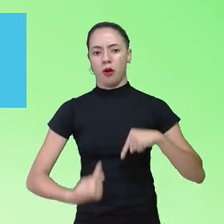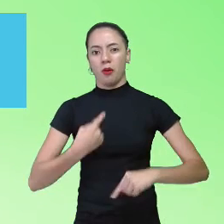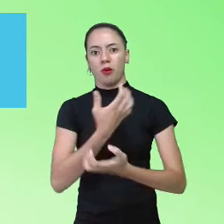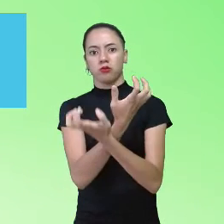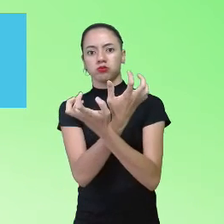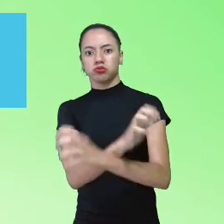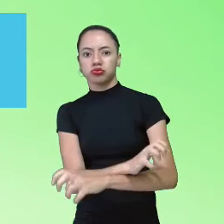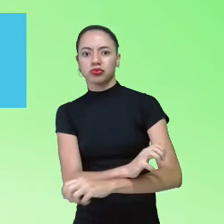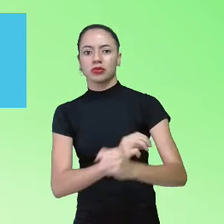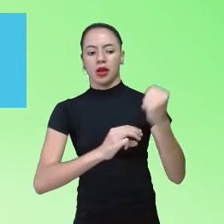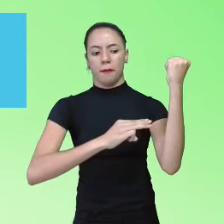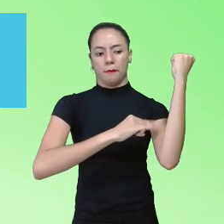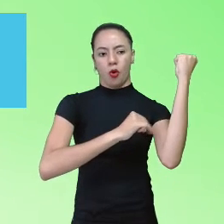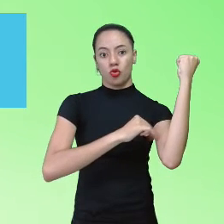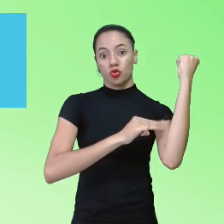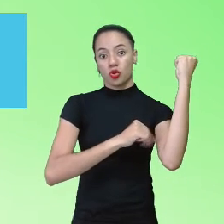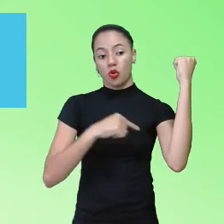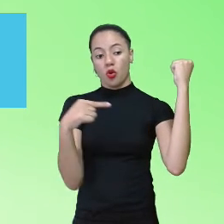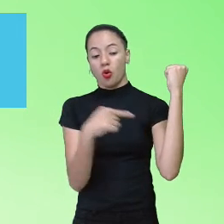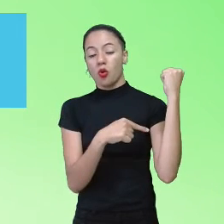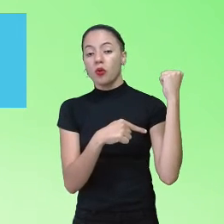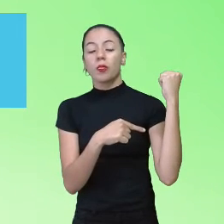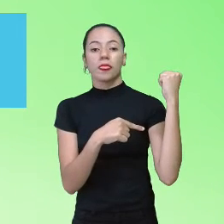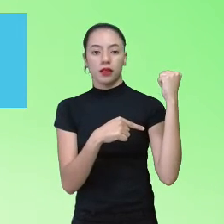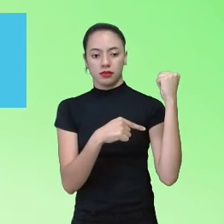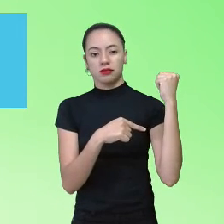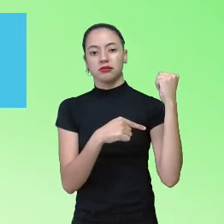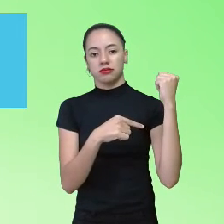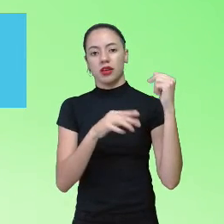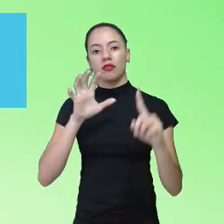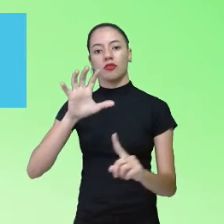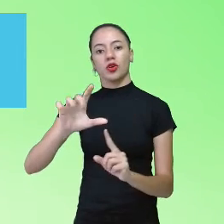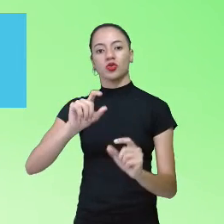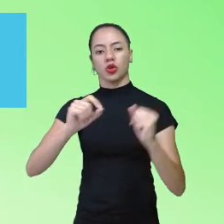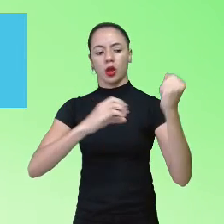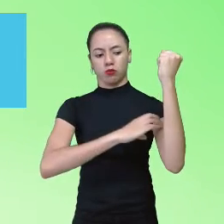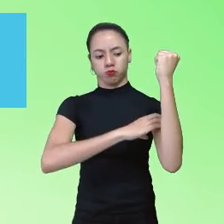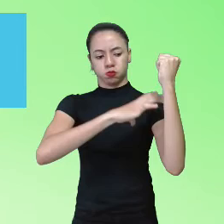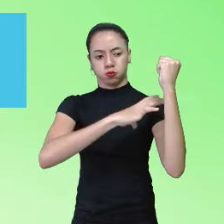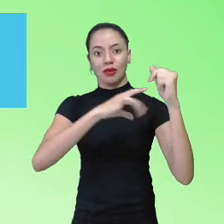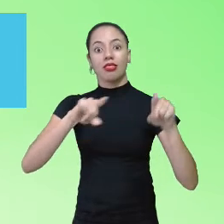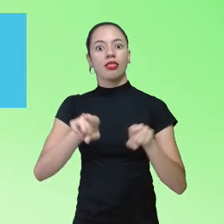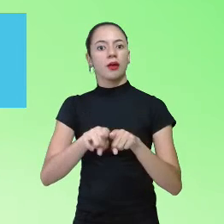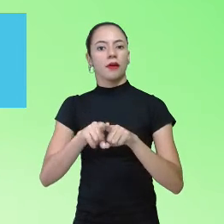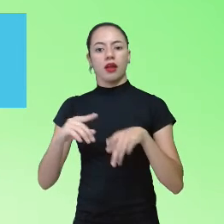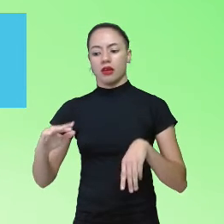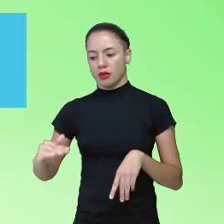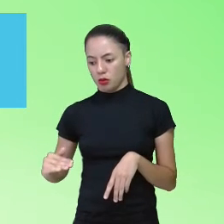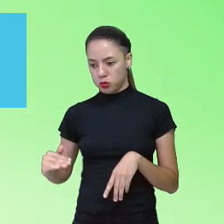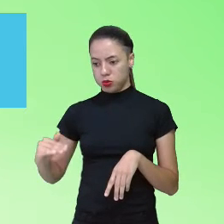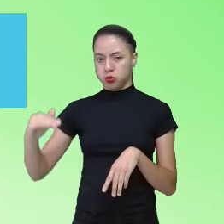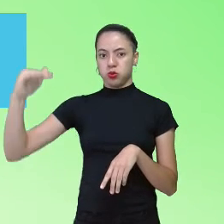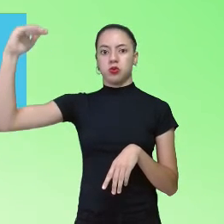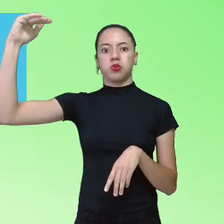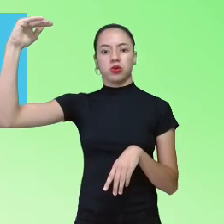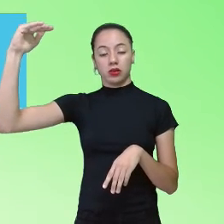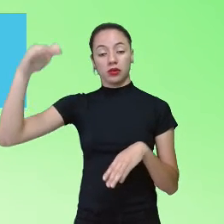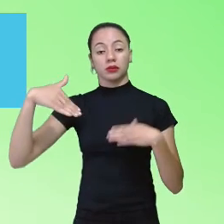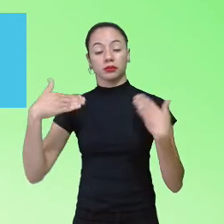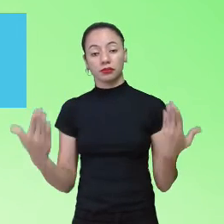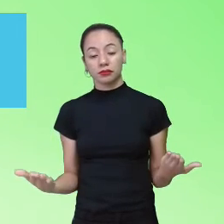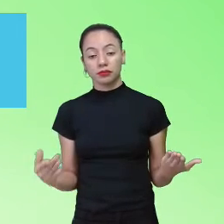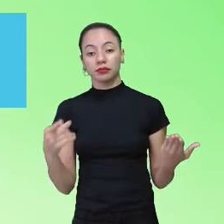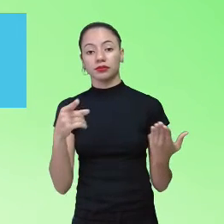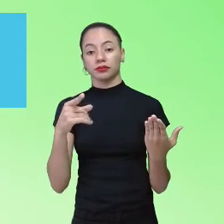nos nossos músculos, que vão fazer a gente ganhar uma massa muscular e crescer também. Então, se a gente está